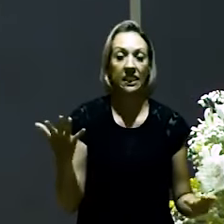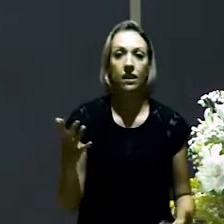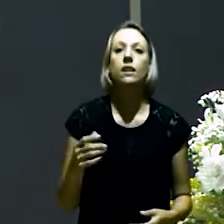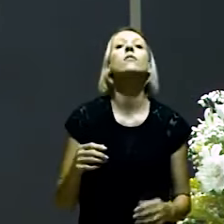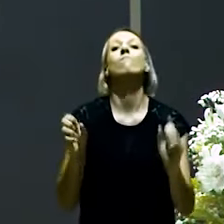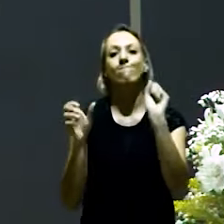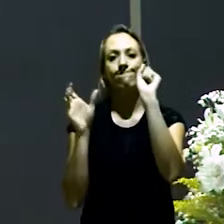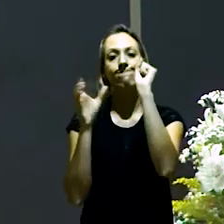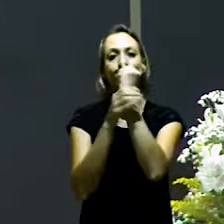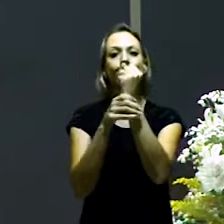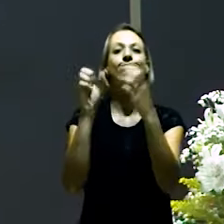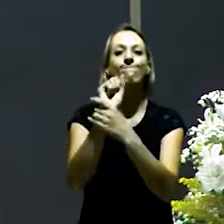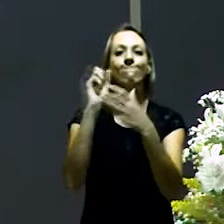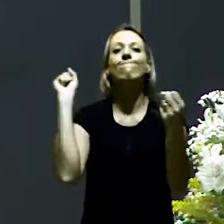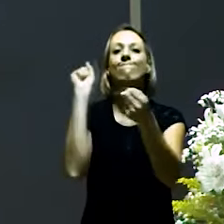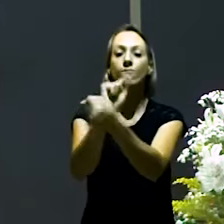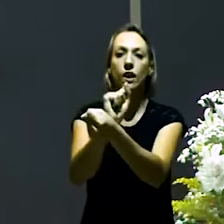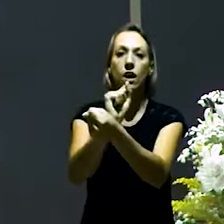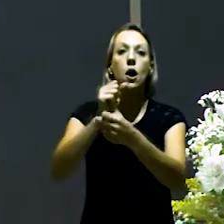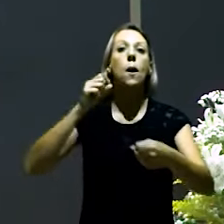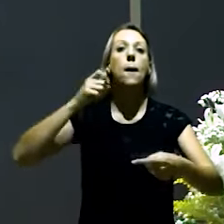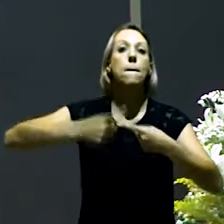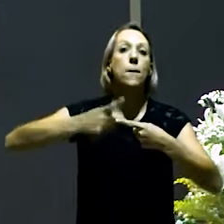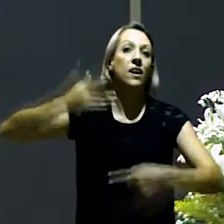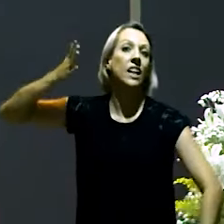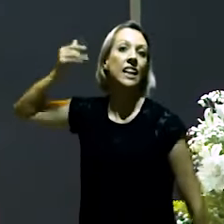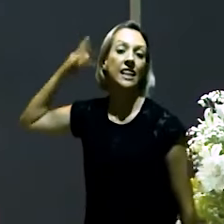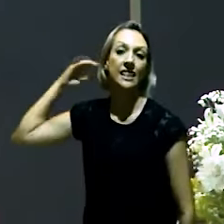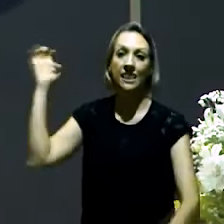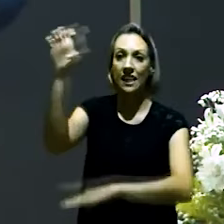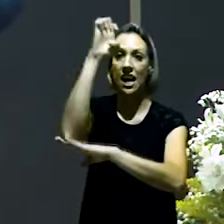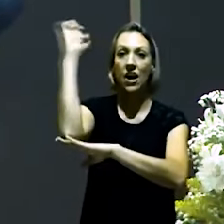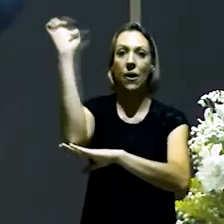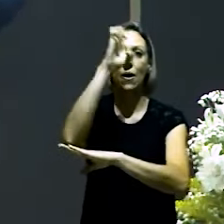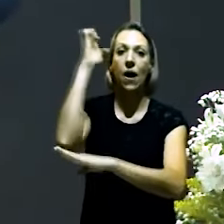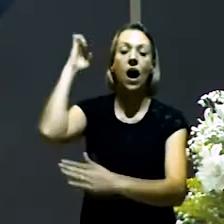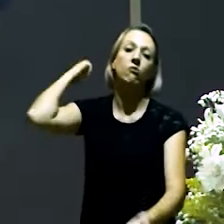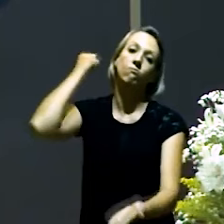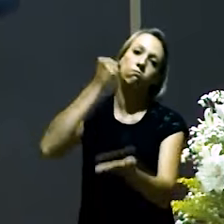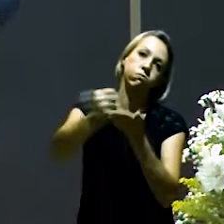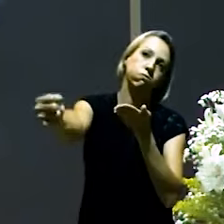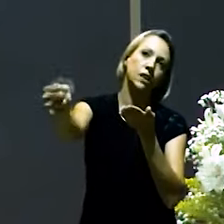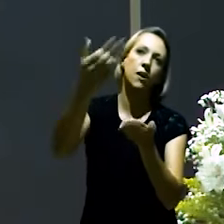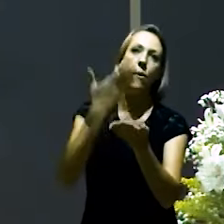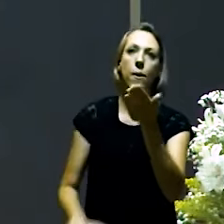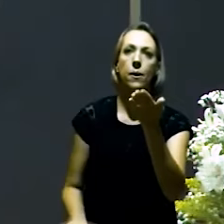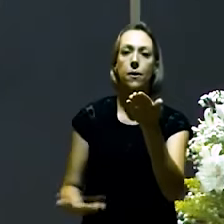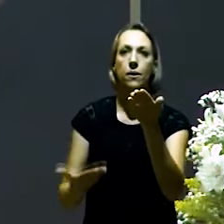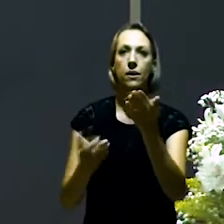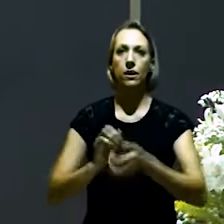porque nós perdemos a batalha, estávamos necrosando, não havia em nós nenhuma